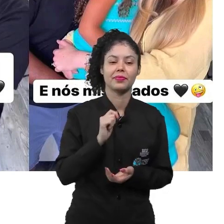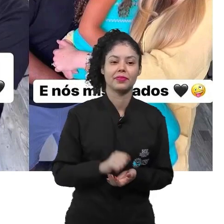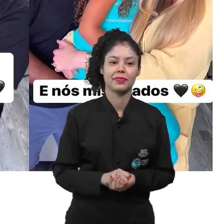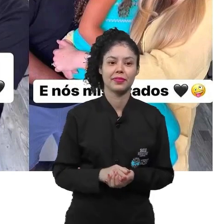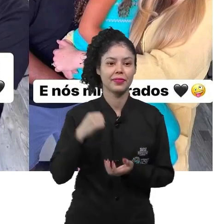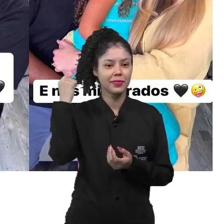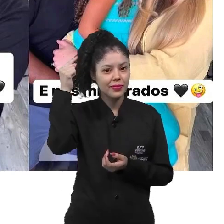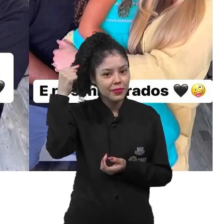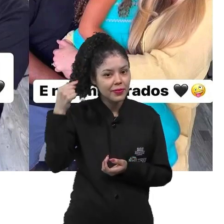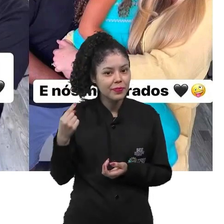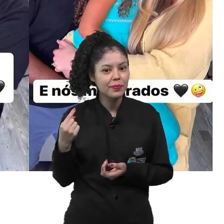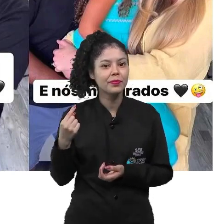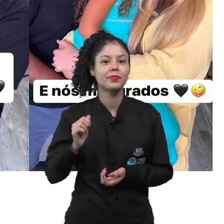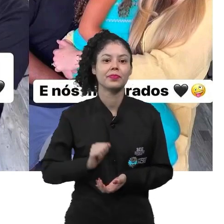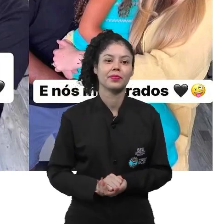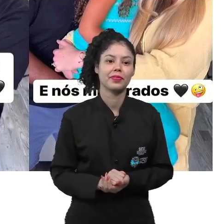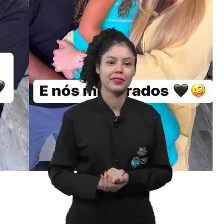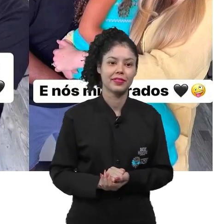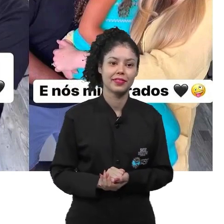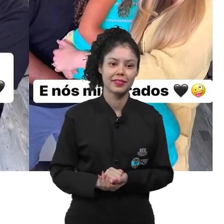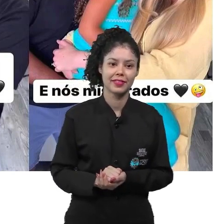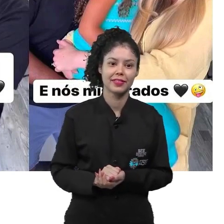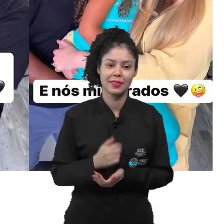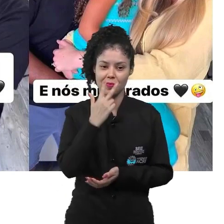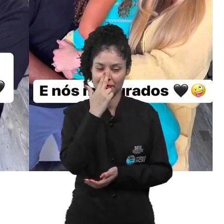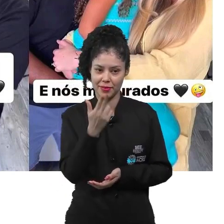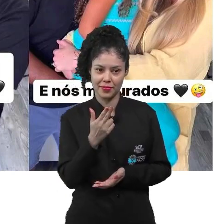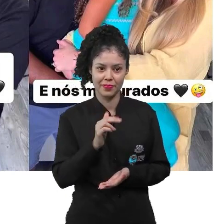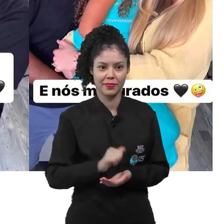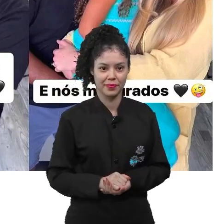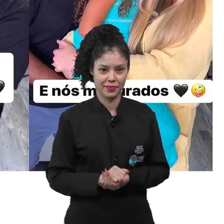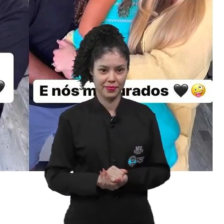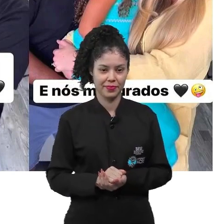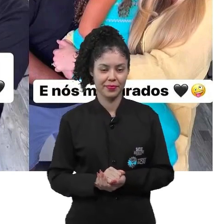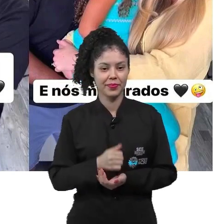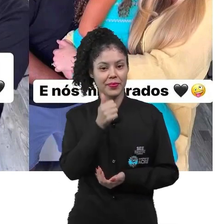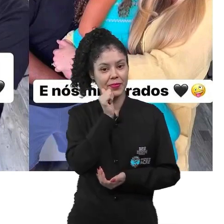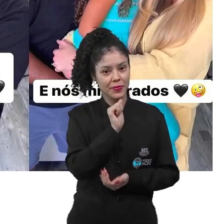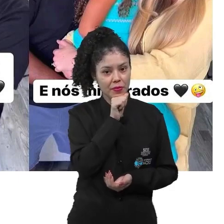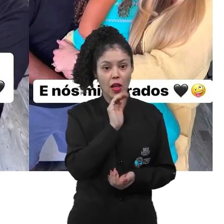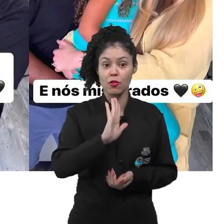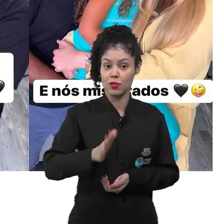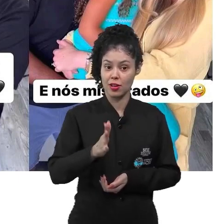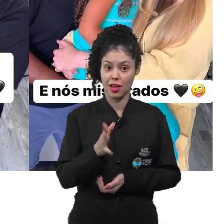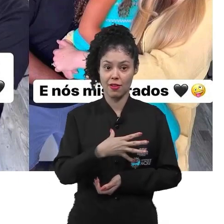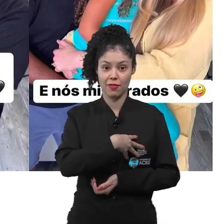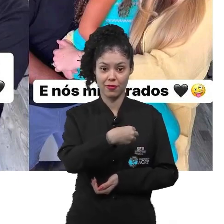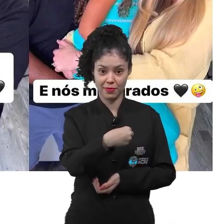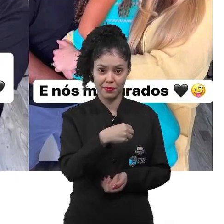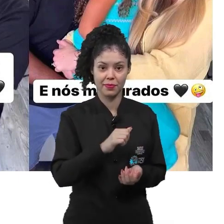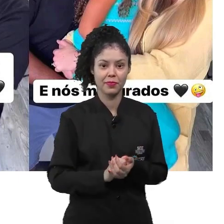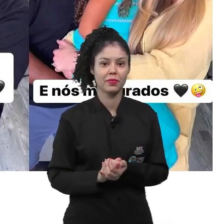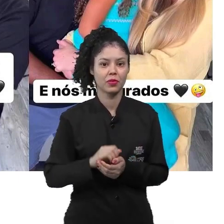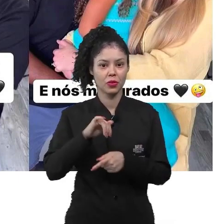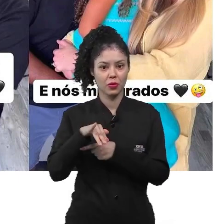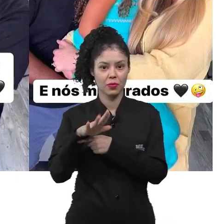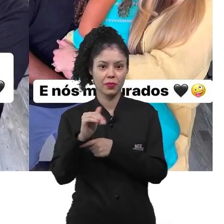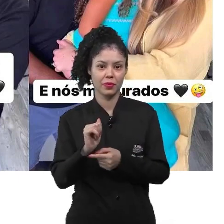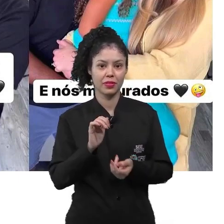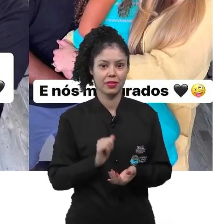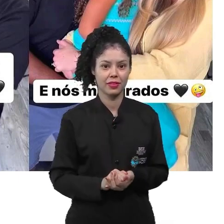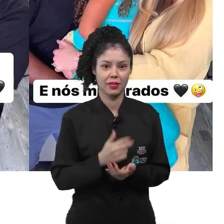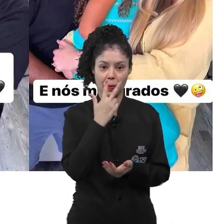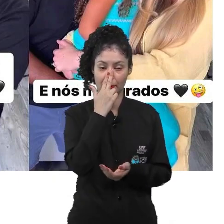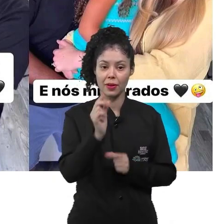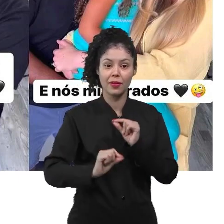tem um cabelinho loiro, né? E ele saiu bem parecido ali com a mãe. Já a filha do meio, gente, como vocês podem ver, ela é